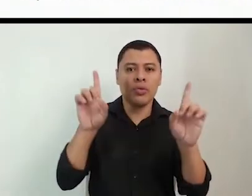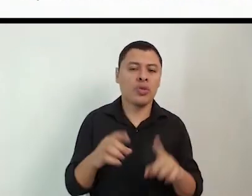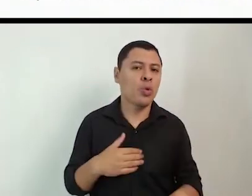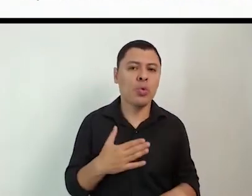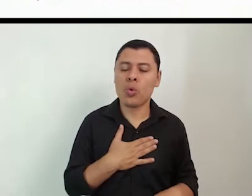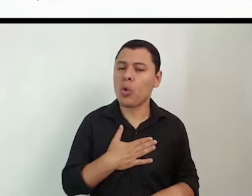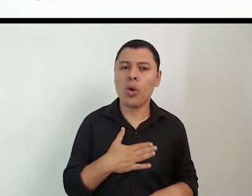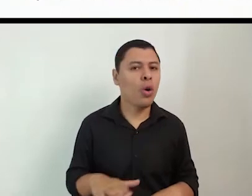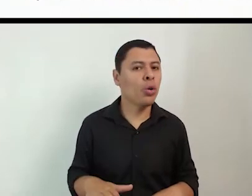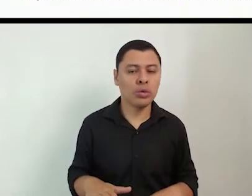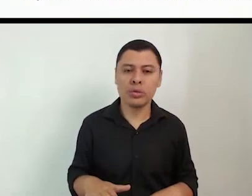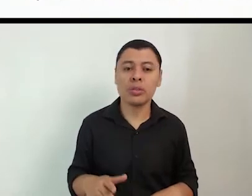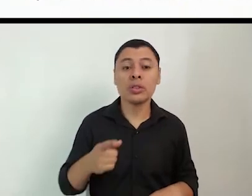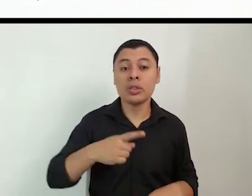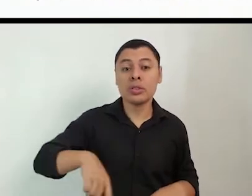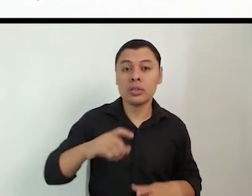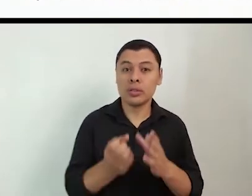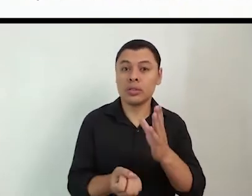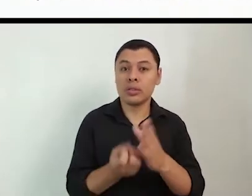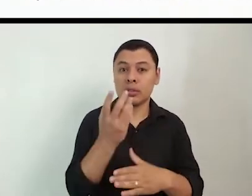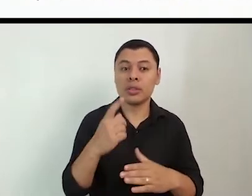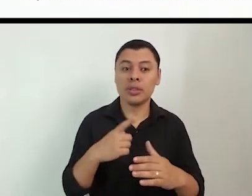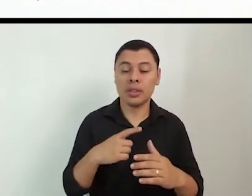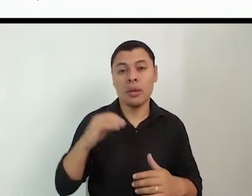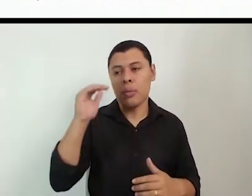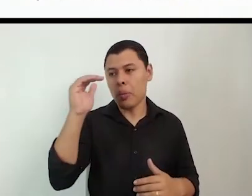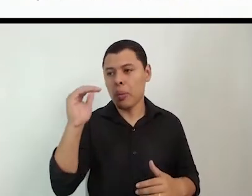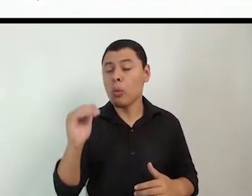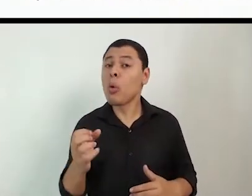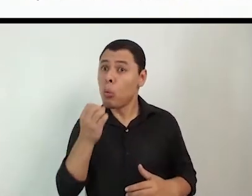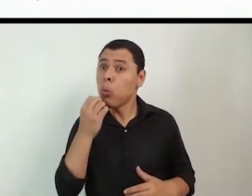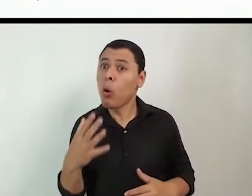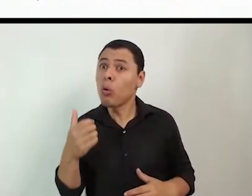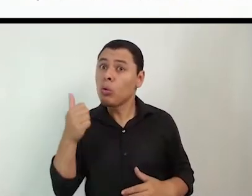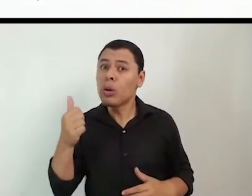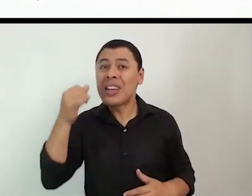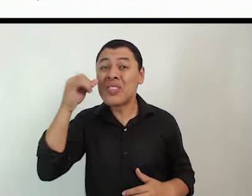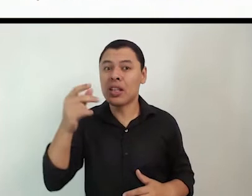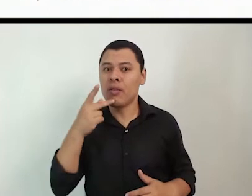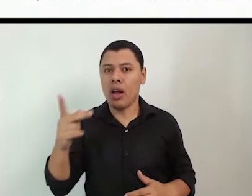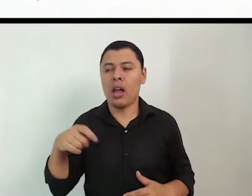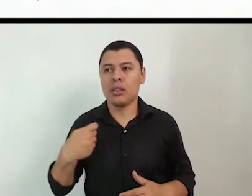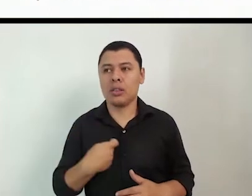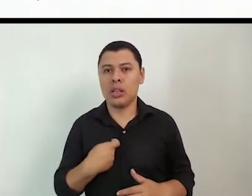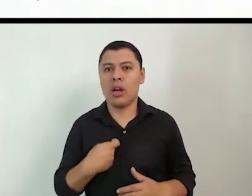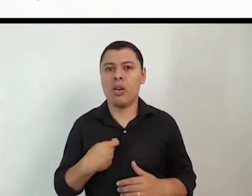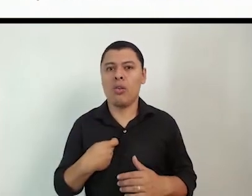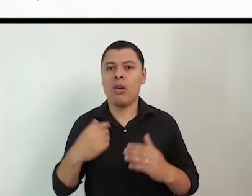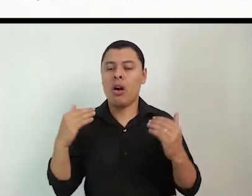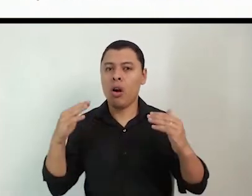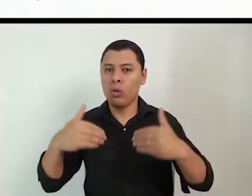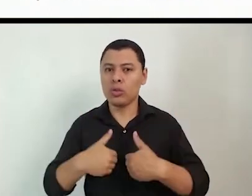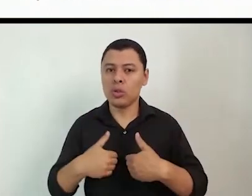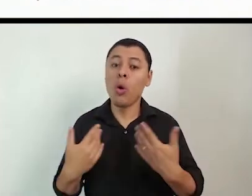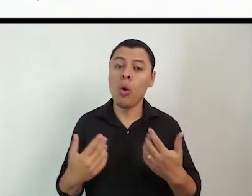aí a gente montou um quadrozinho de vantagens e desvantagens, pelo menos no ponto de vista de um autista, para você entrar